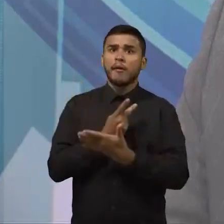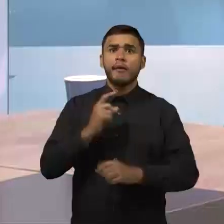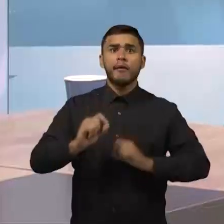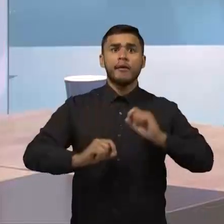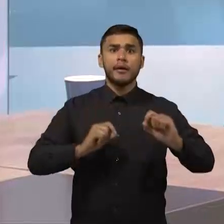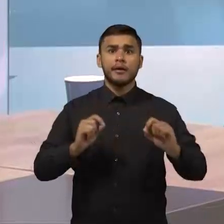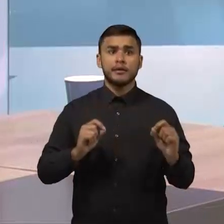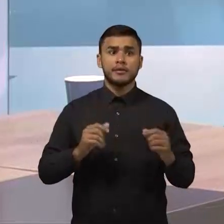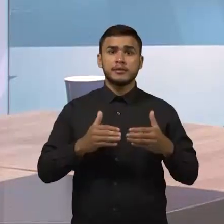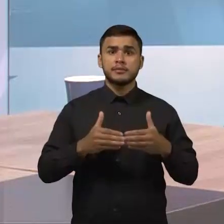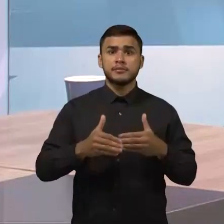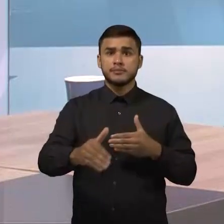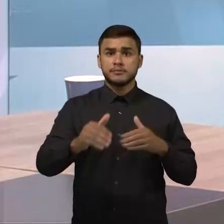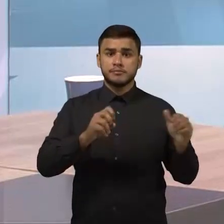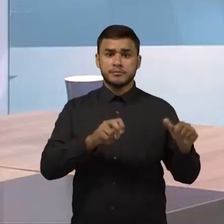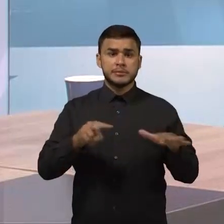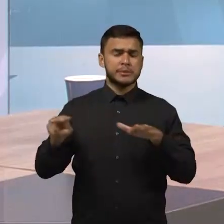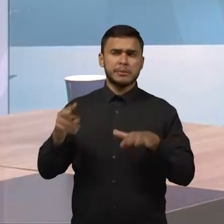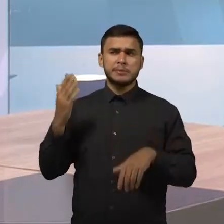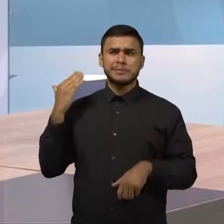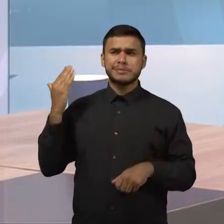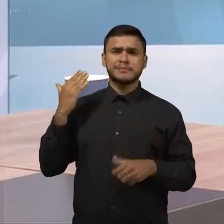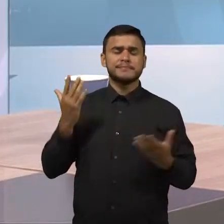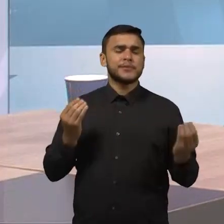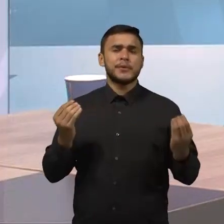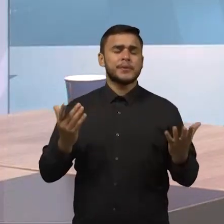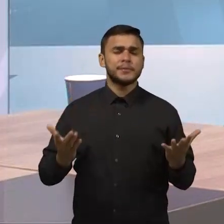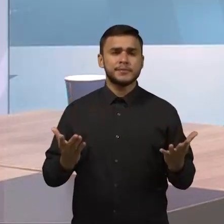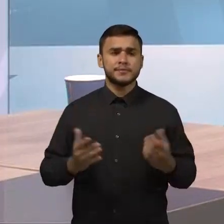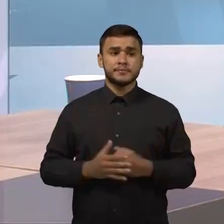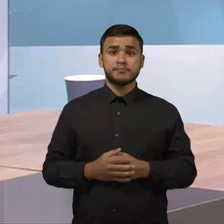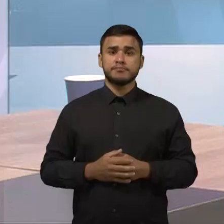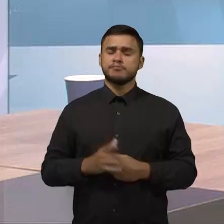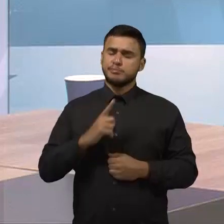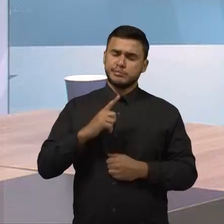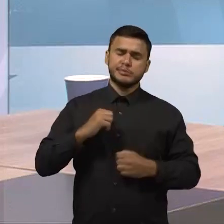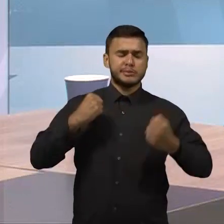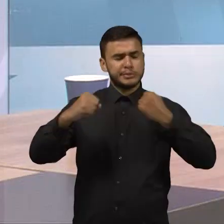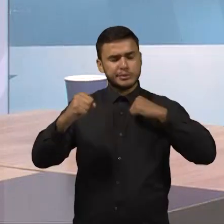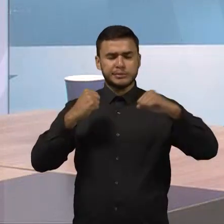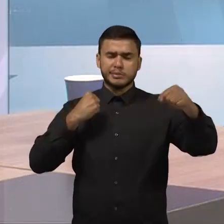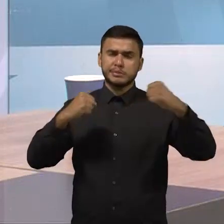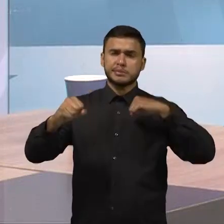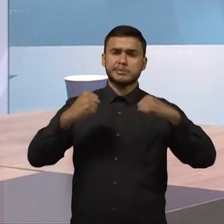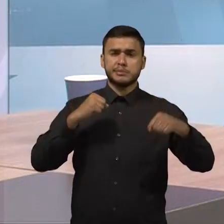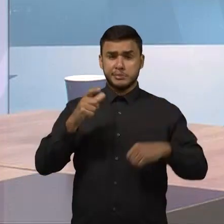na semana que passou. A par das agressões entre os